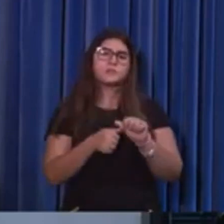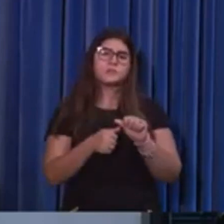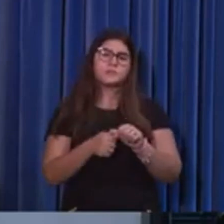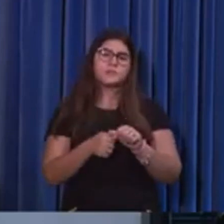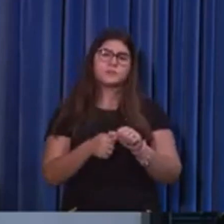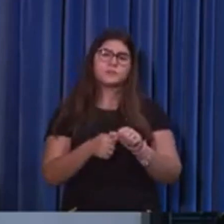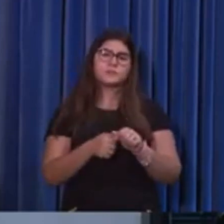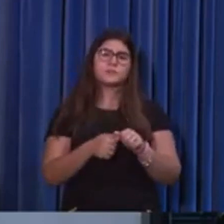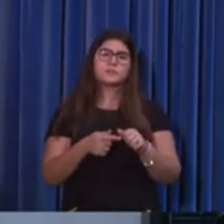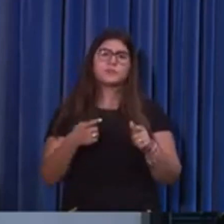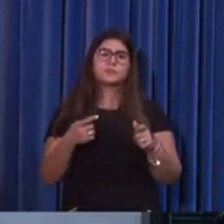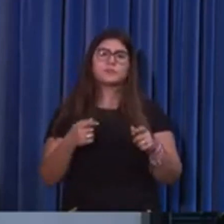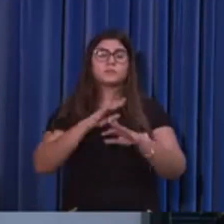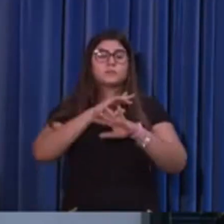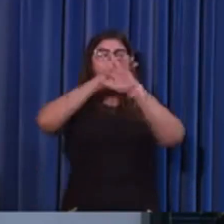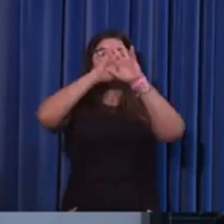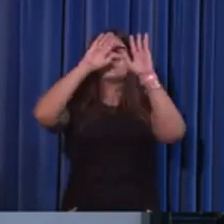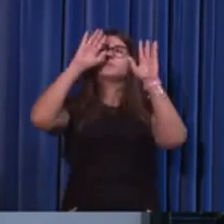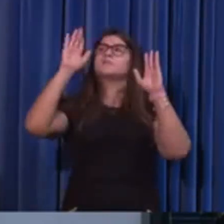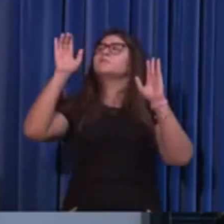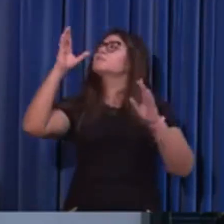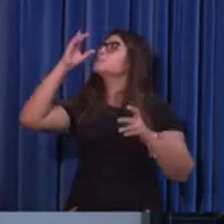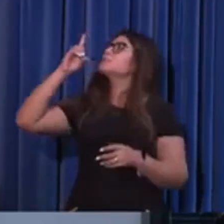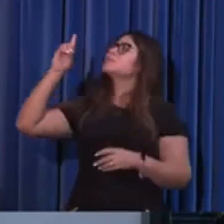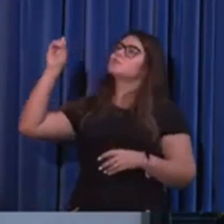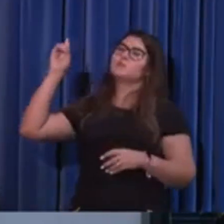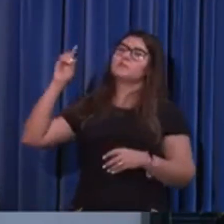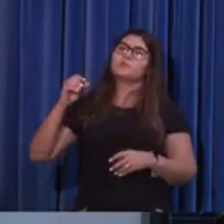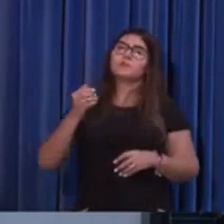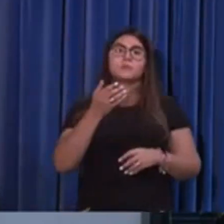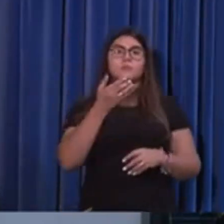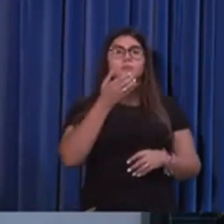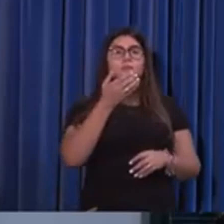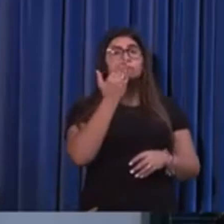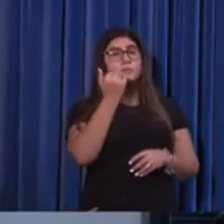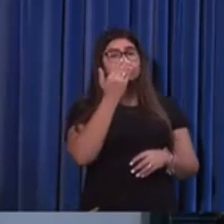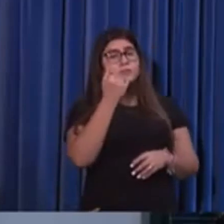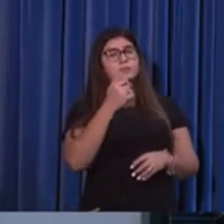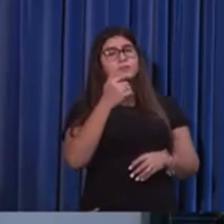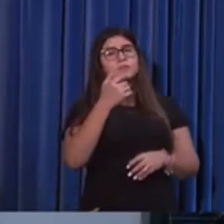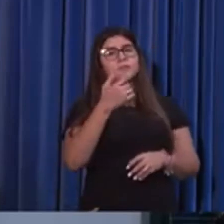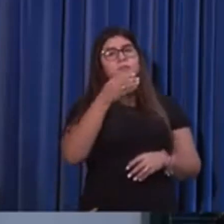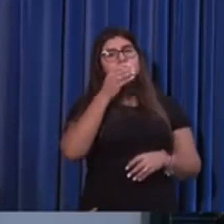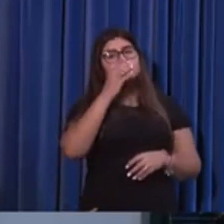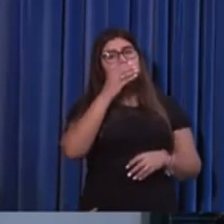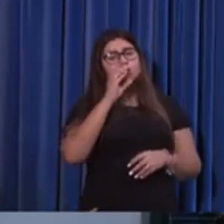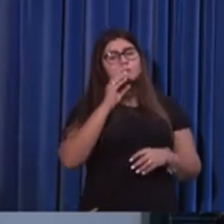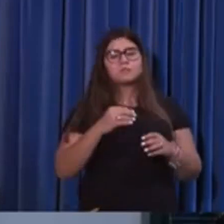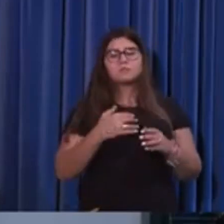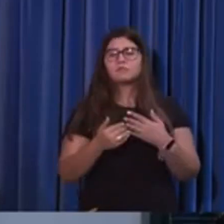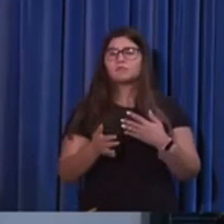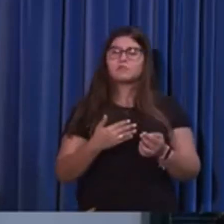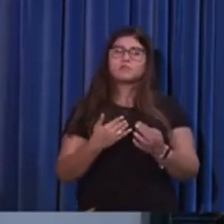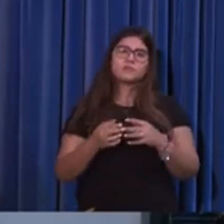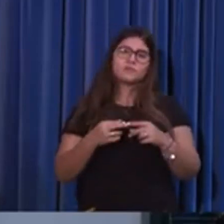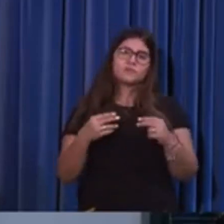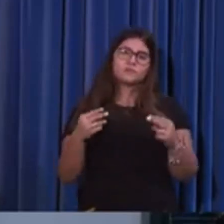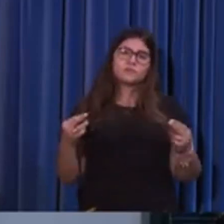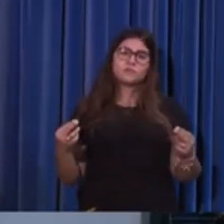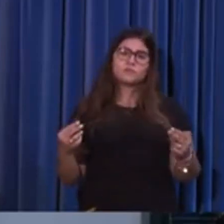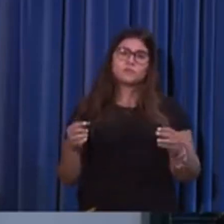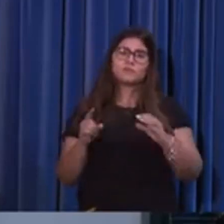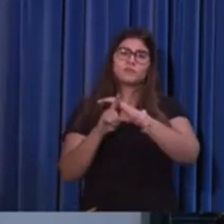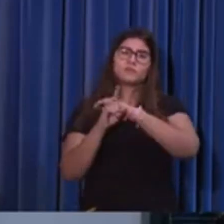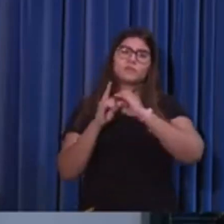e precisamos fazer para a glória de Deus. Quer comamos, quer bebamos, quer façamos qualquer outra coisa. O culto